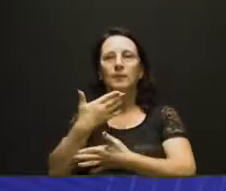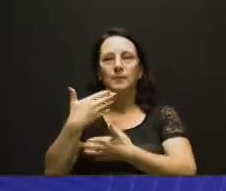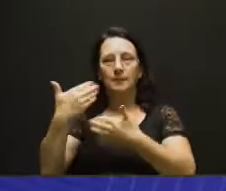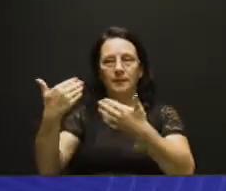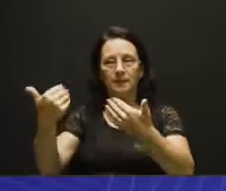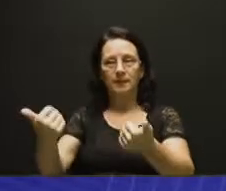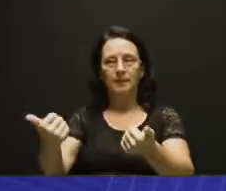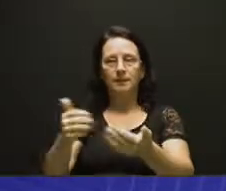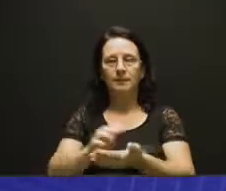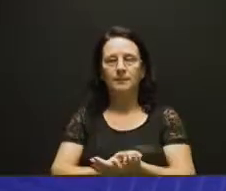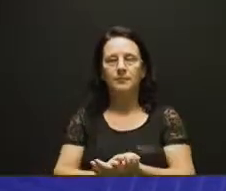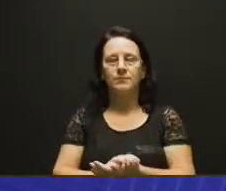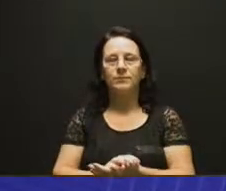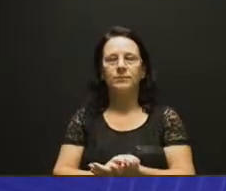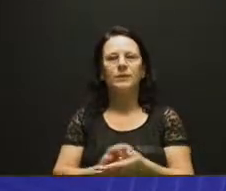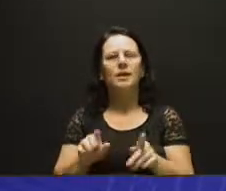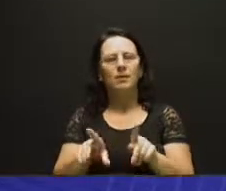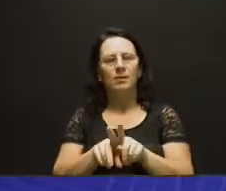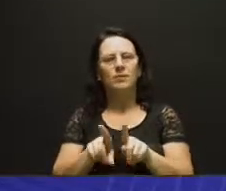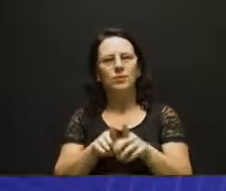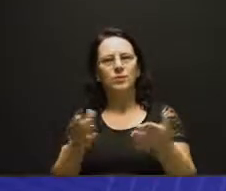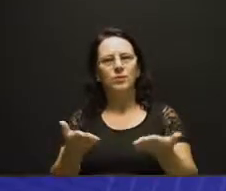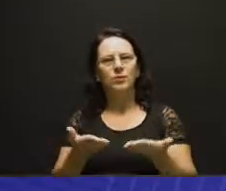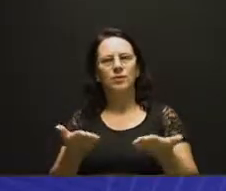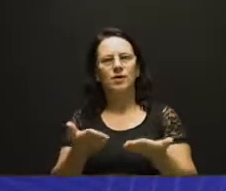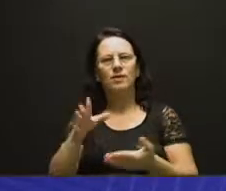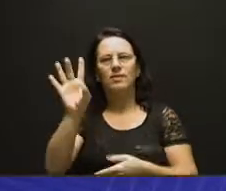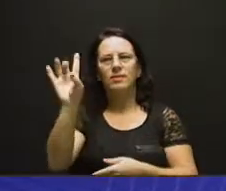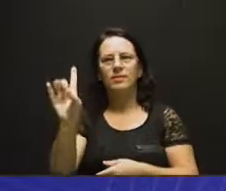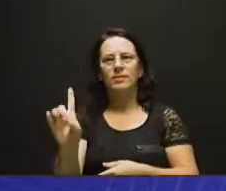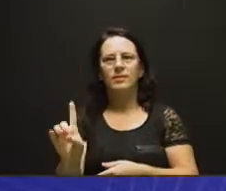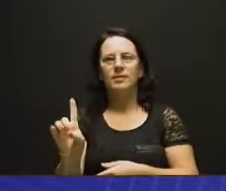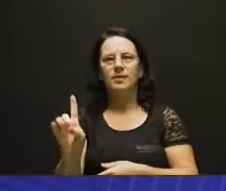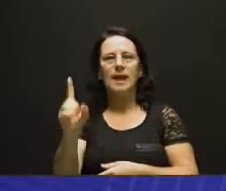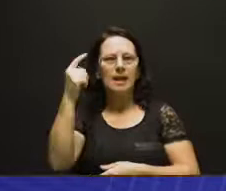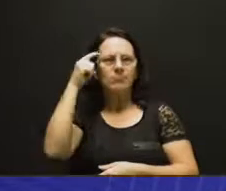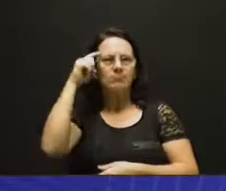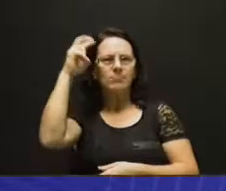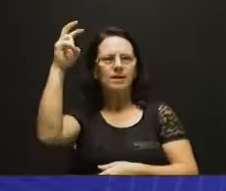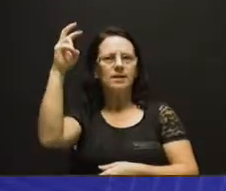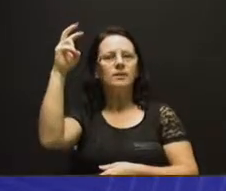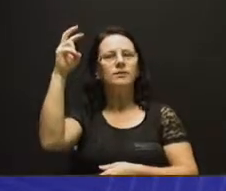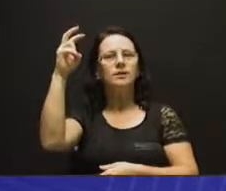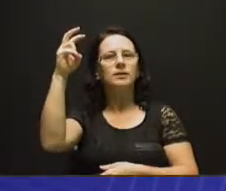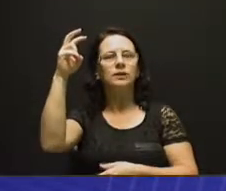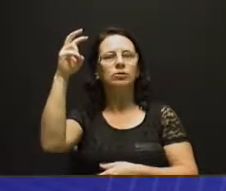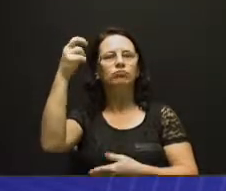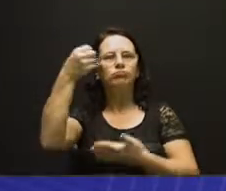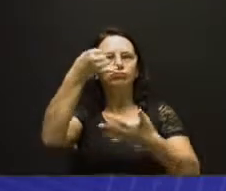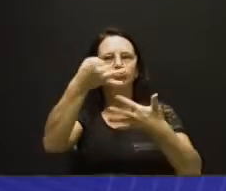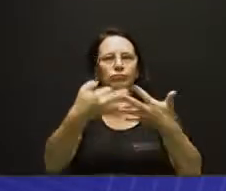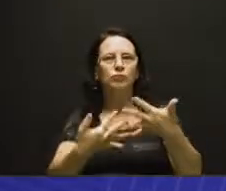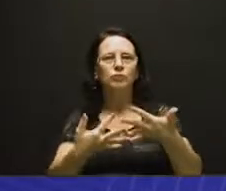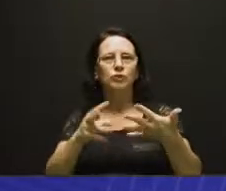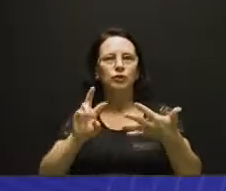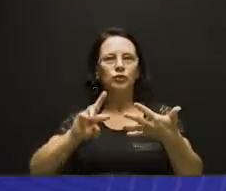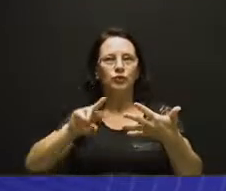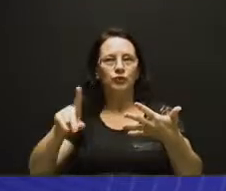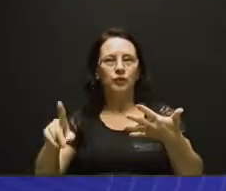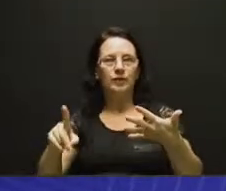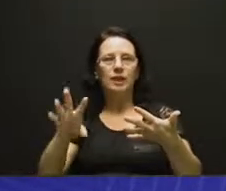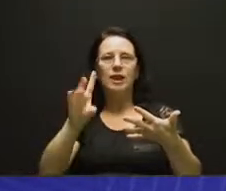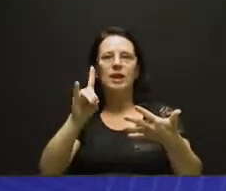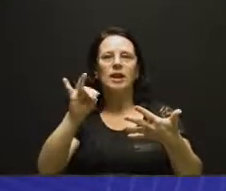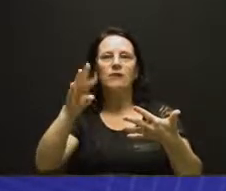porque nós temos que olhar analisada assim as inteligências múltiplas assim como existe hoje o termo